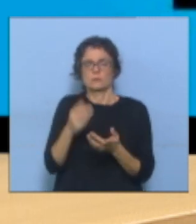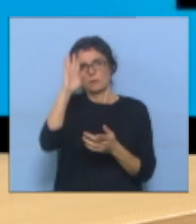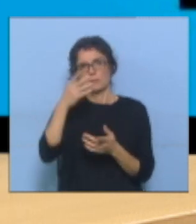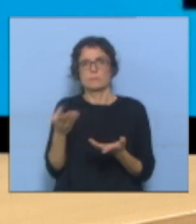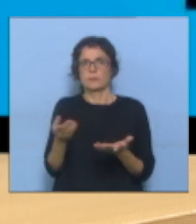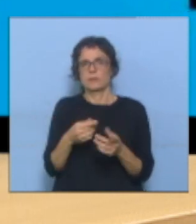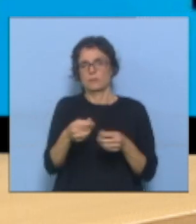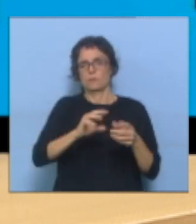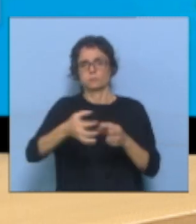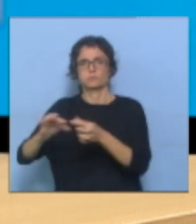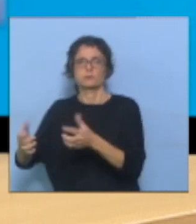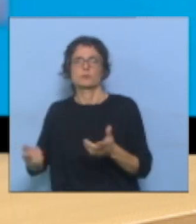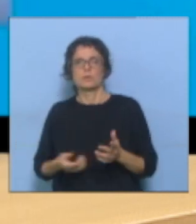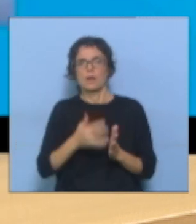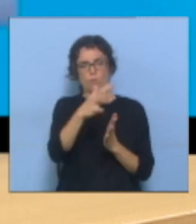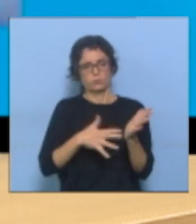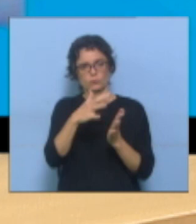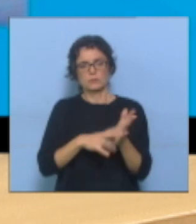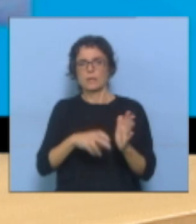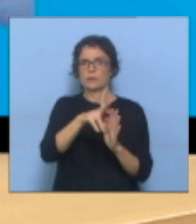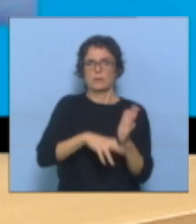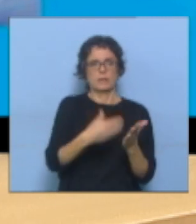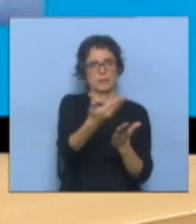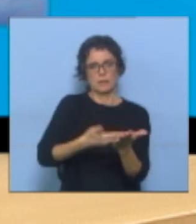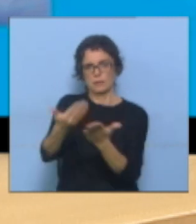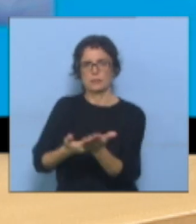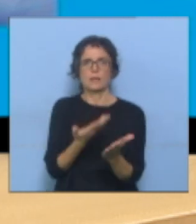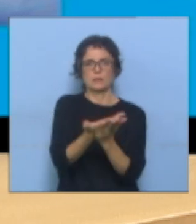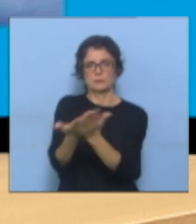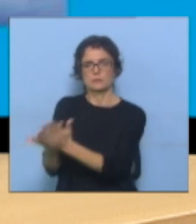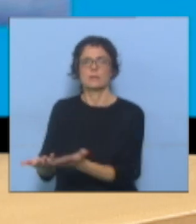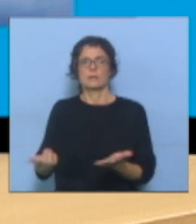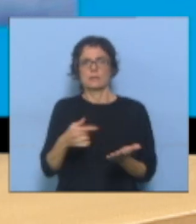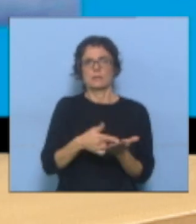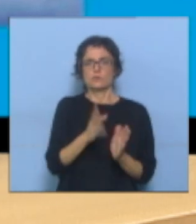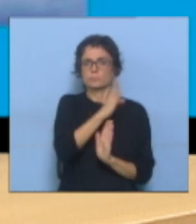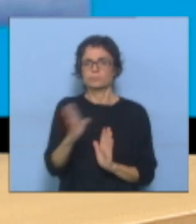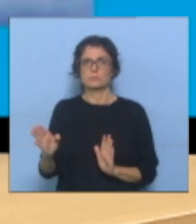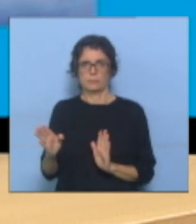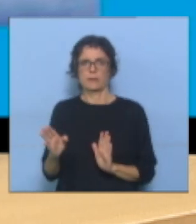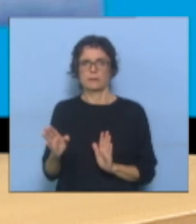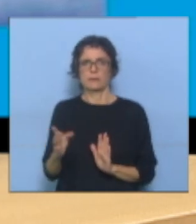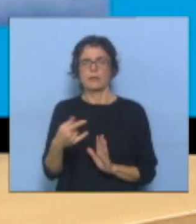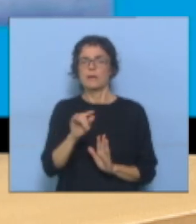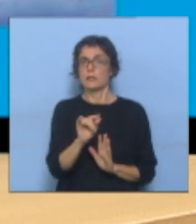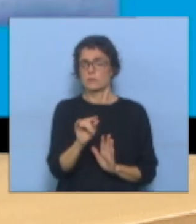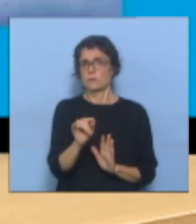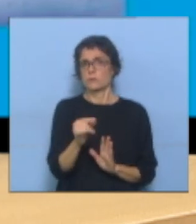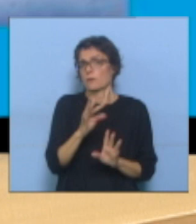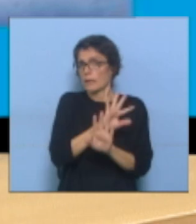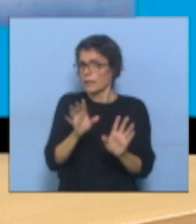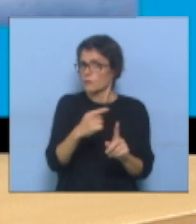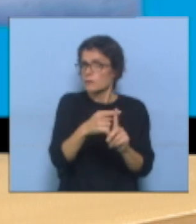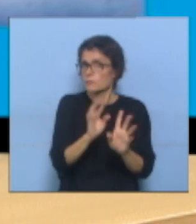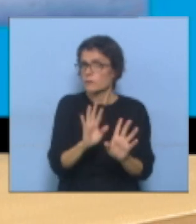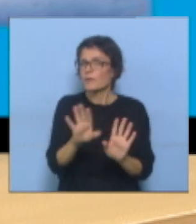de contas, de transparência, de rigor, de disciplina, e esses são todos aspectos positivos, mas não deve ser uma economia